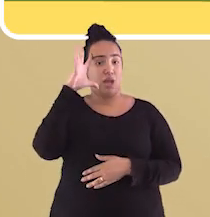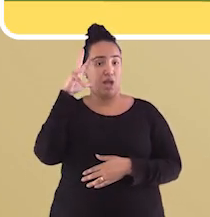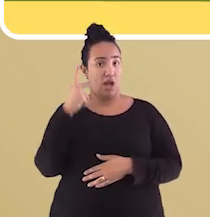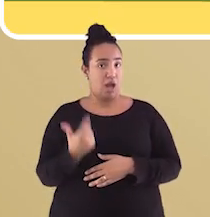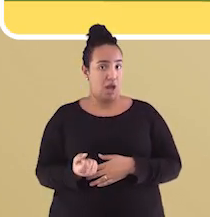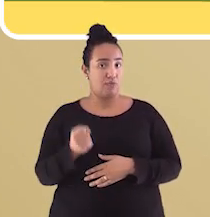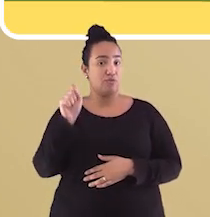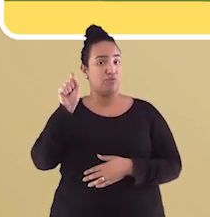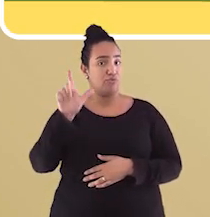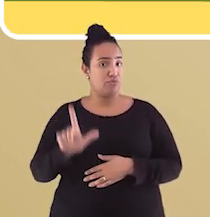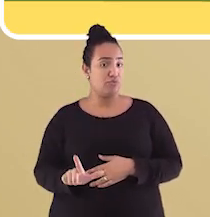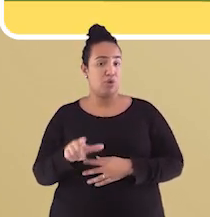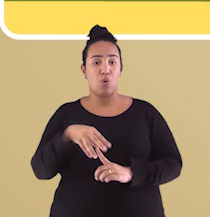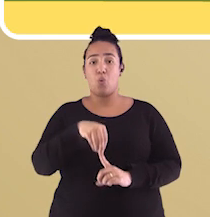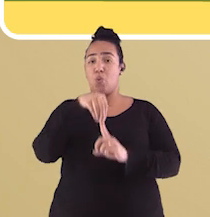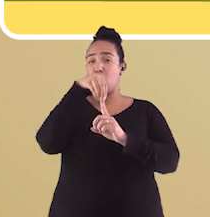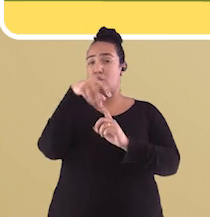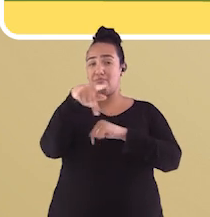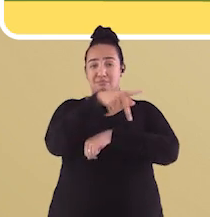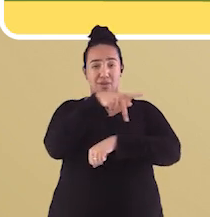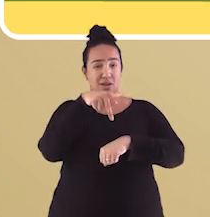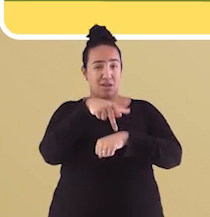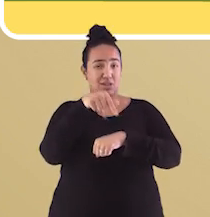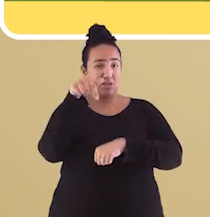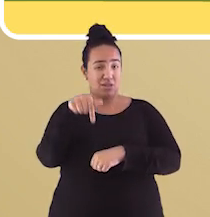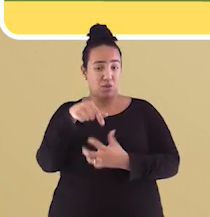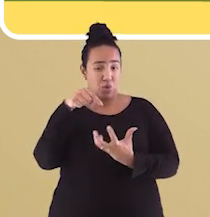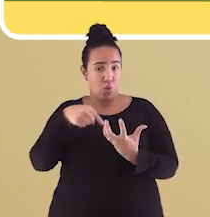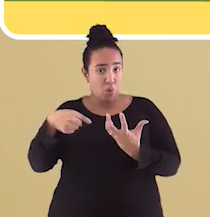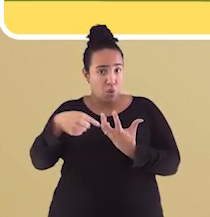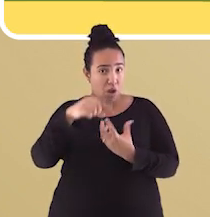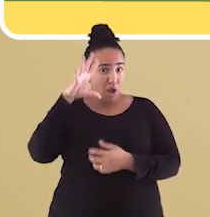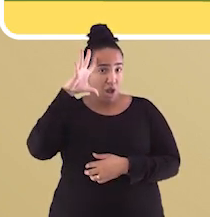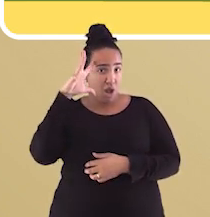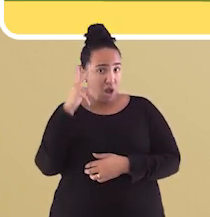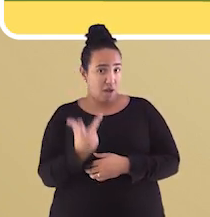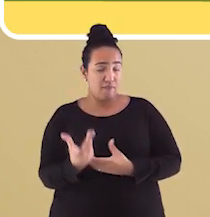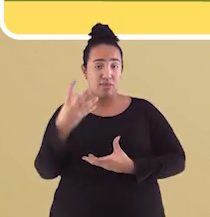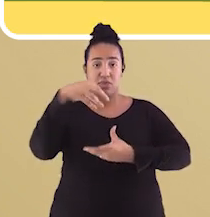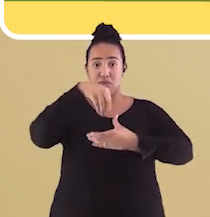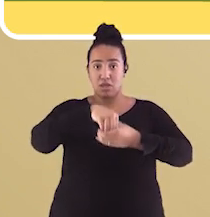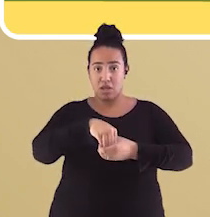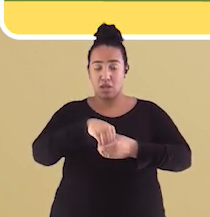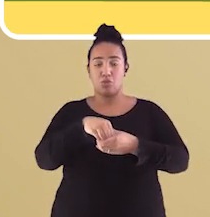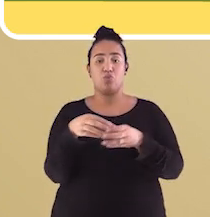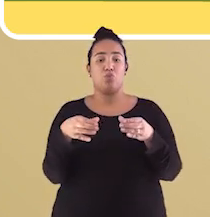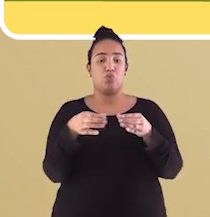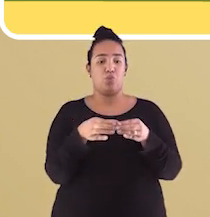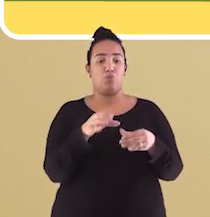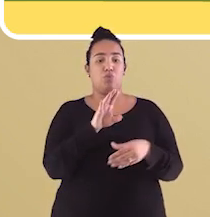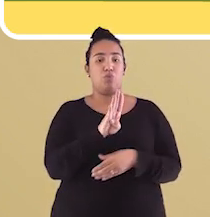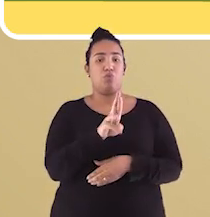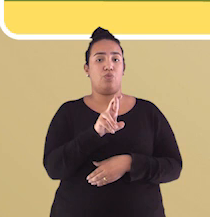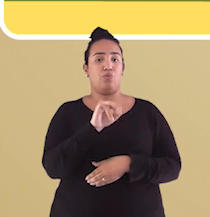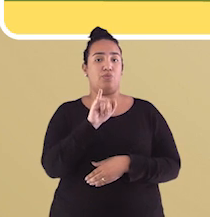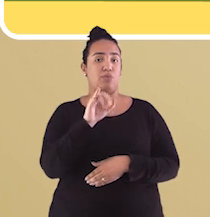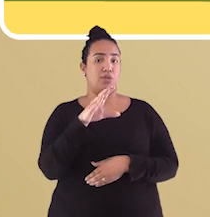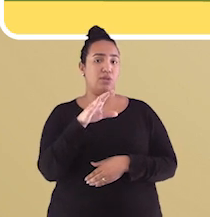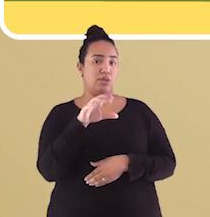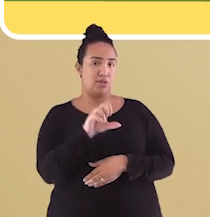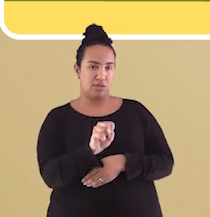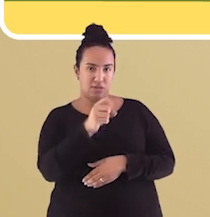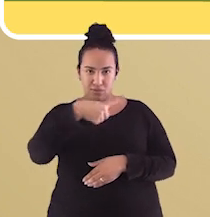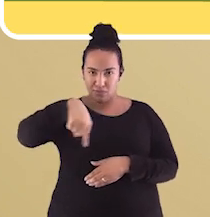Sul é o único país do continente africano que faz parte do bloco econômico BRICS. Você se lembra o que é o